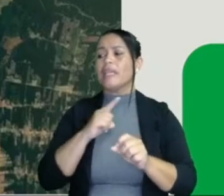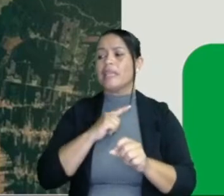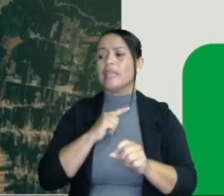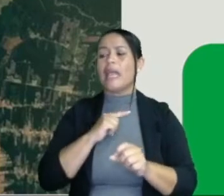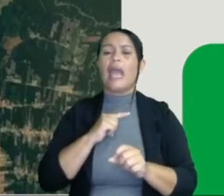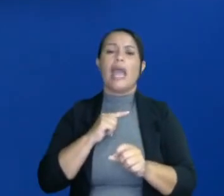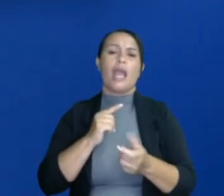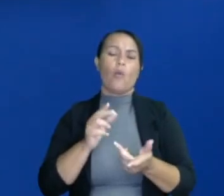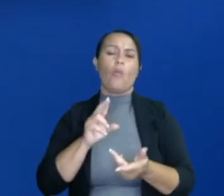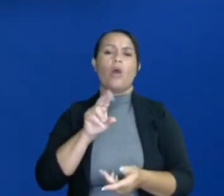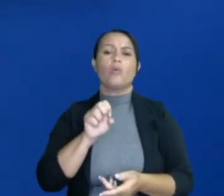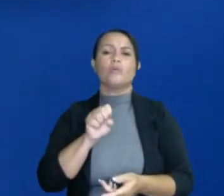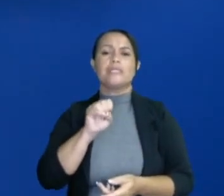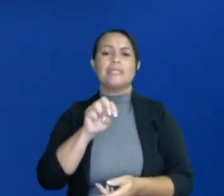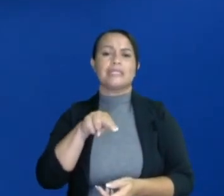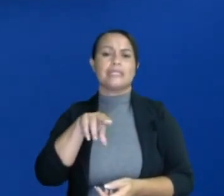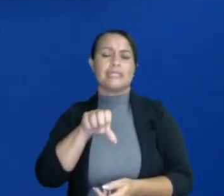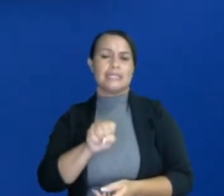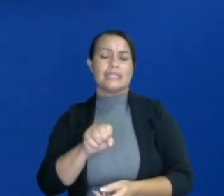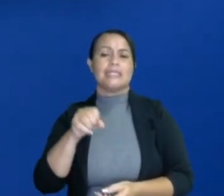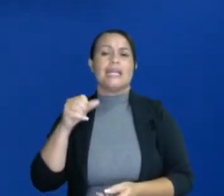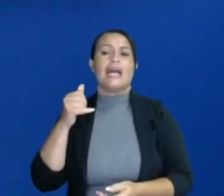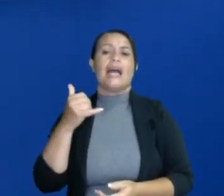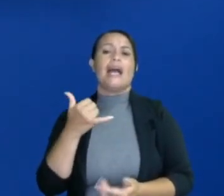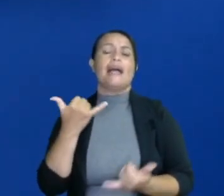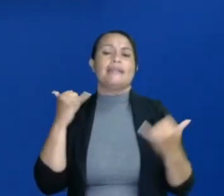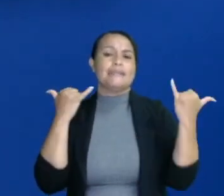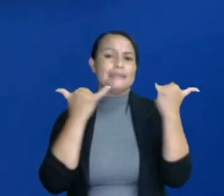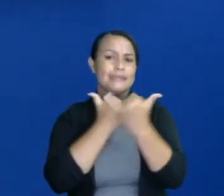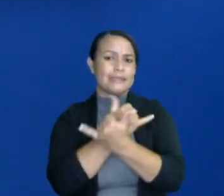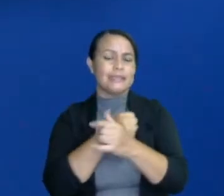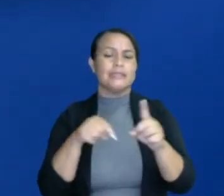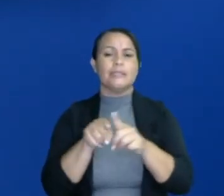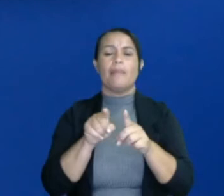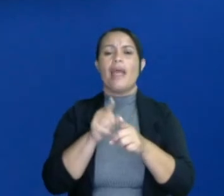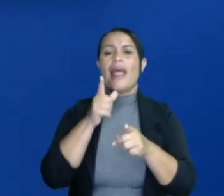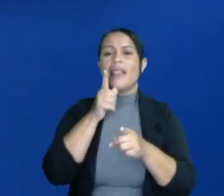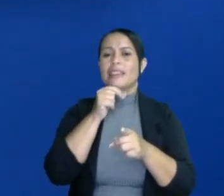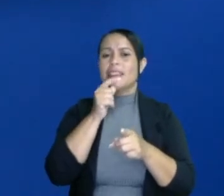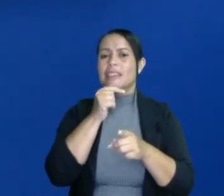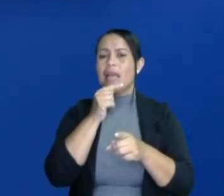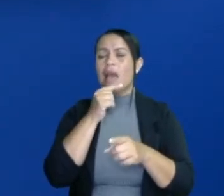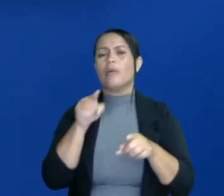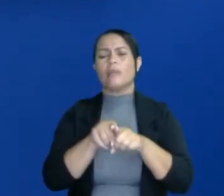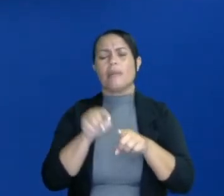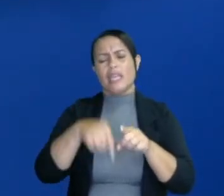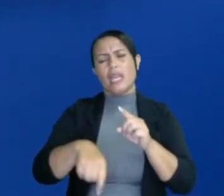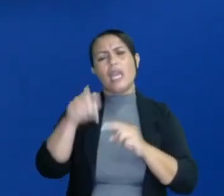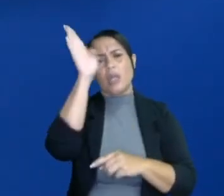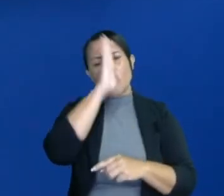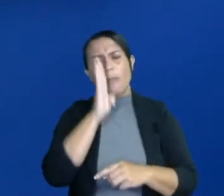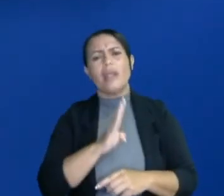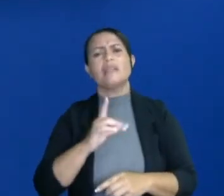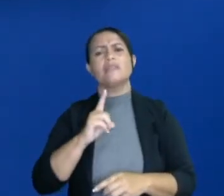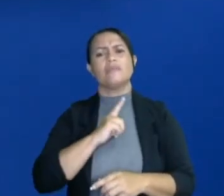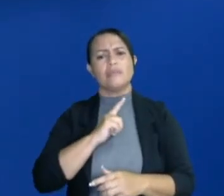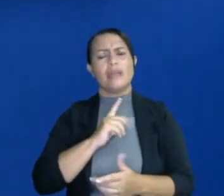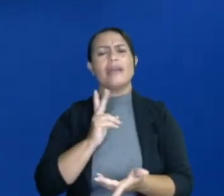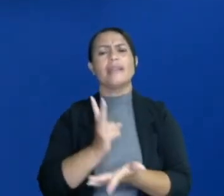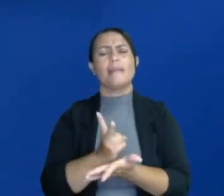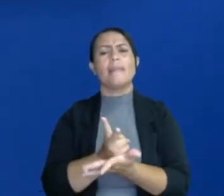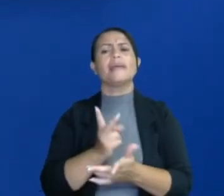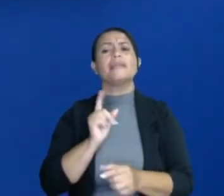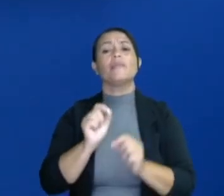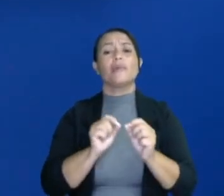foi construída recentemente, né? E aí a produção de energia elétrica no Brasil, né, que em sua maior parte é renovável, é